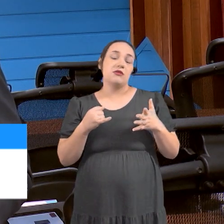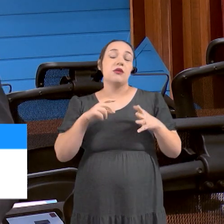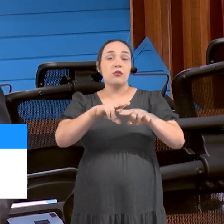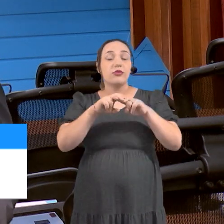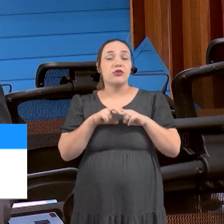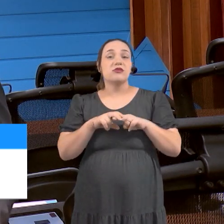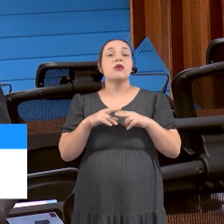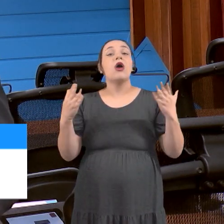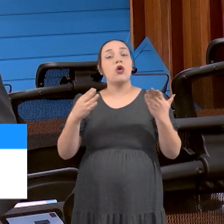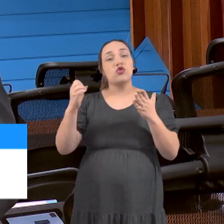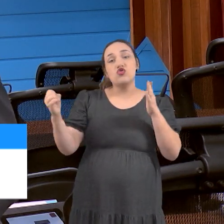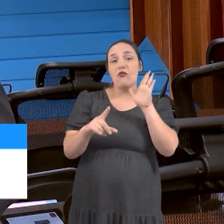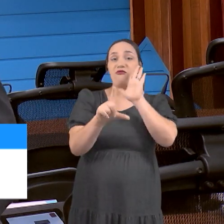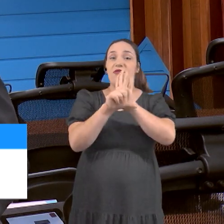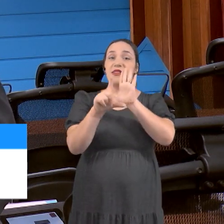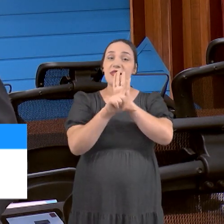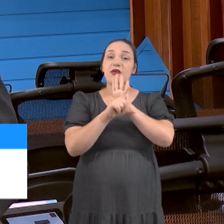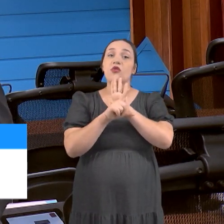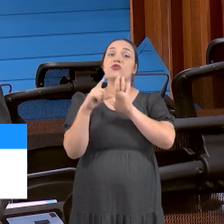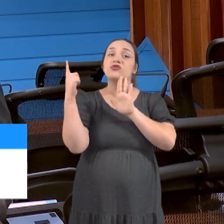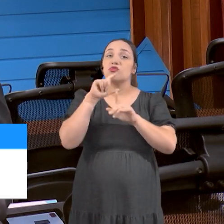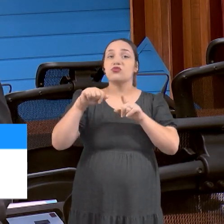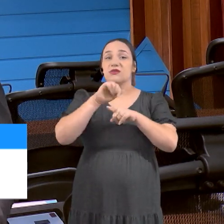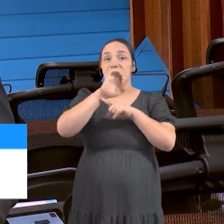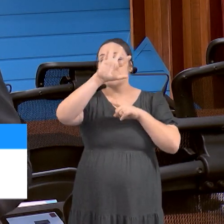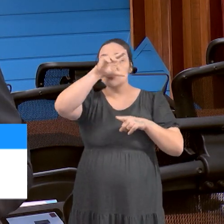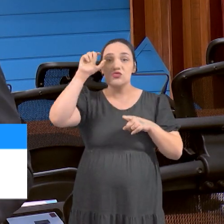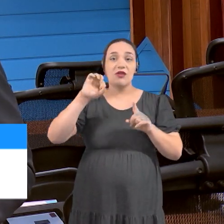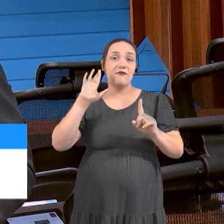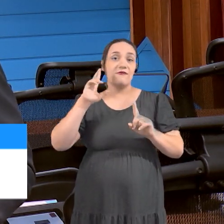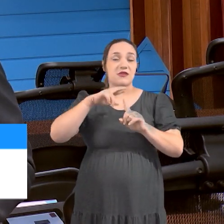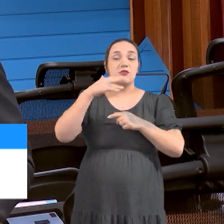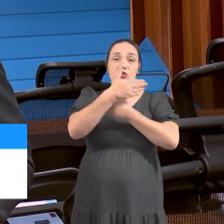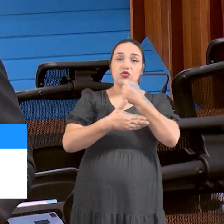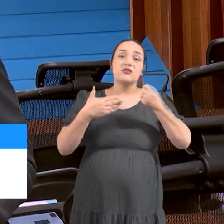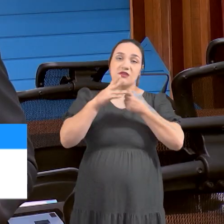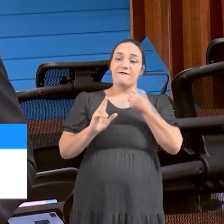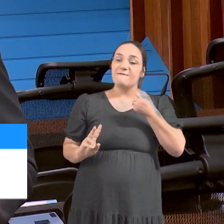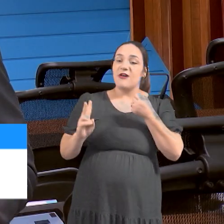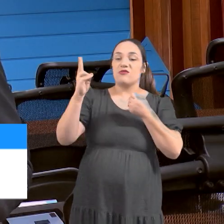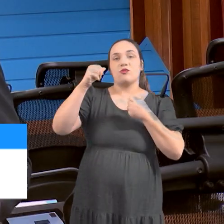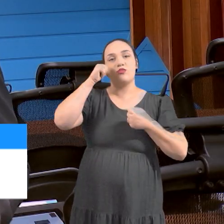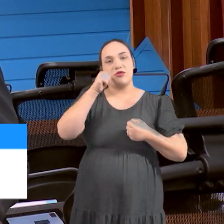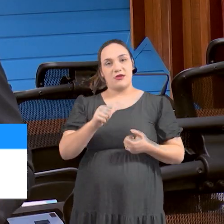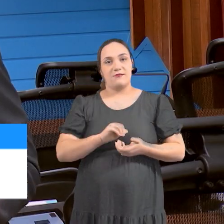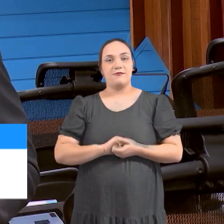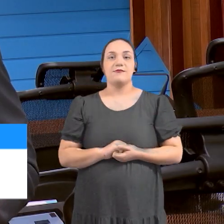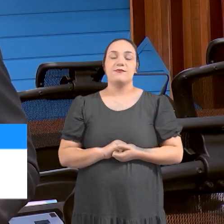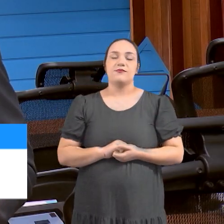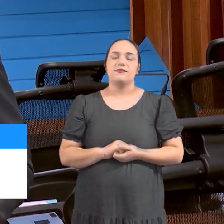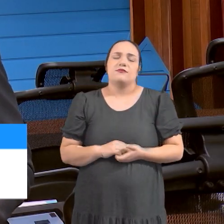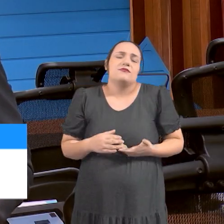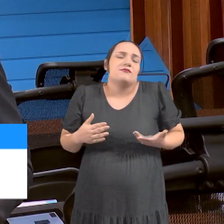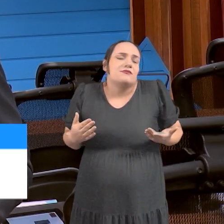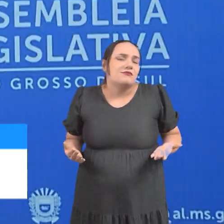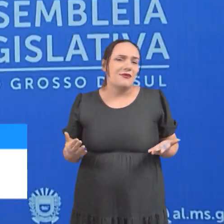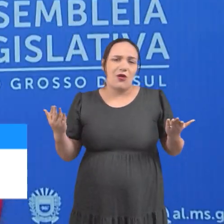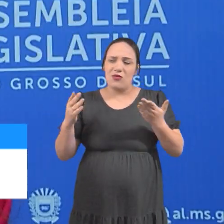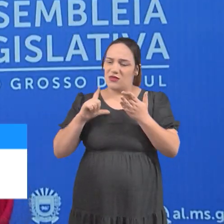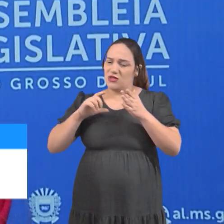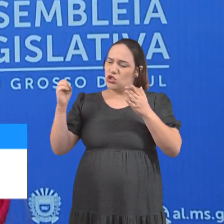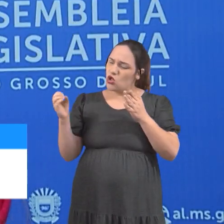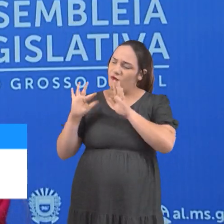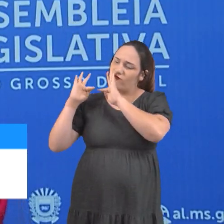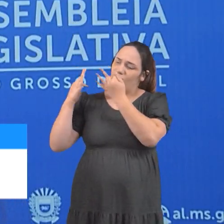frequência. A expectativa é que com a nova lei, Mato Grosso do Sul se torne uma referência na proteção e valorização das mulheres. Nós